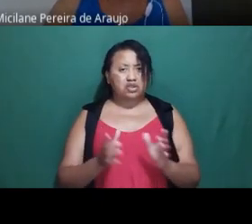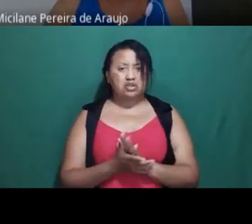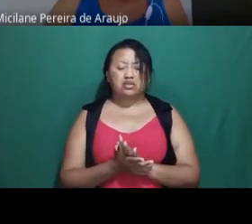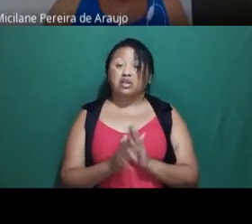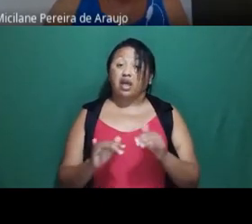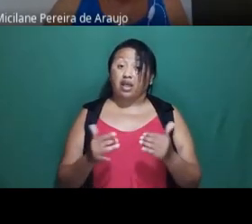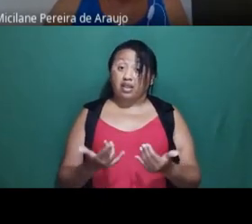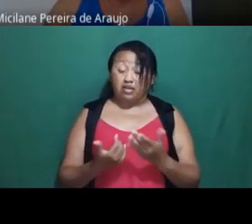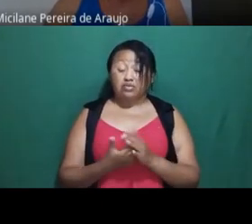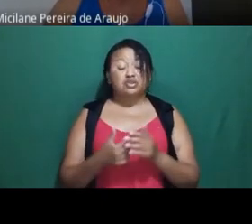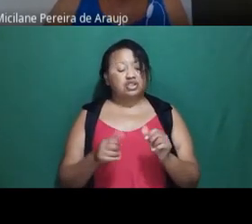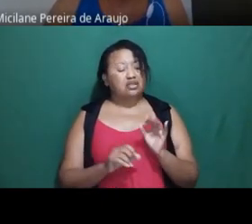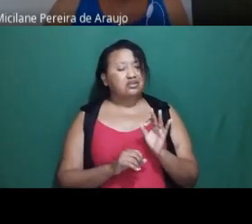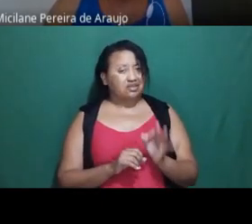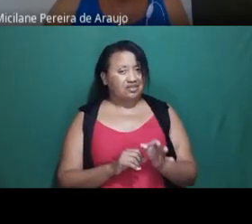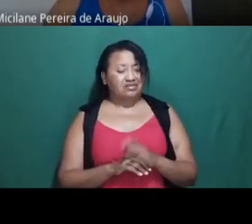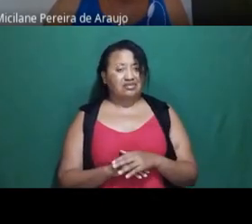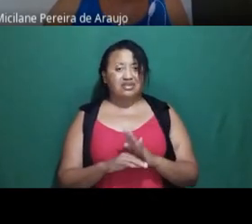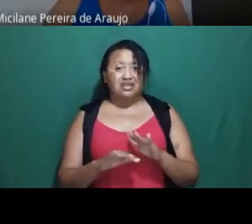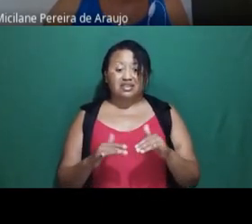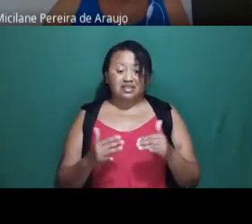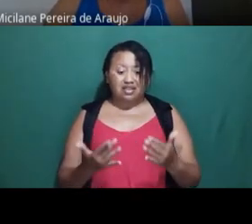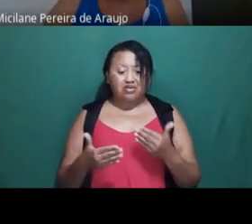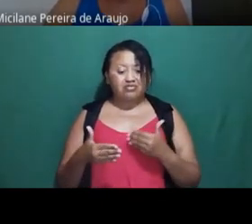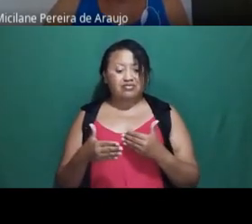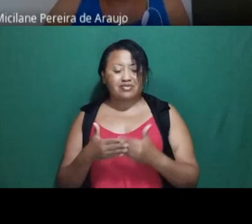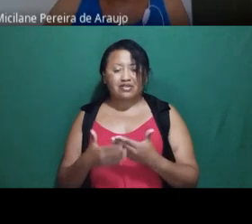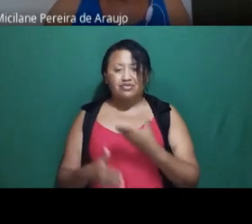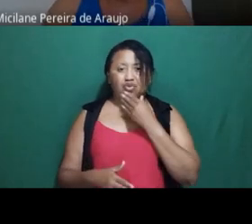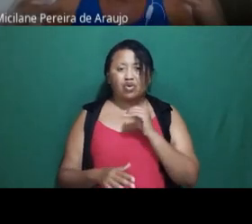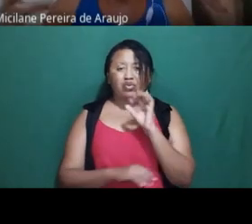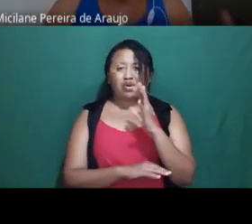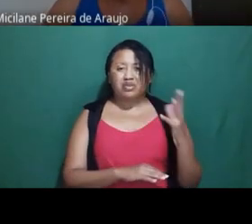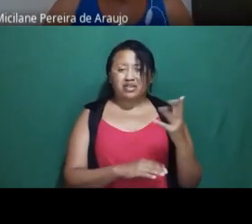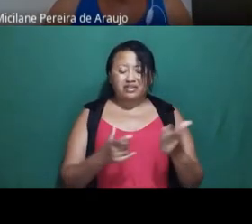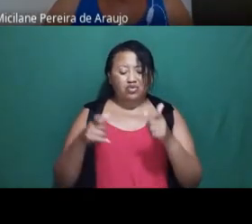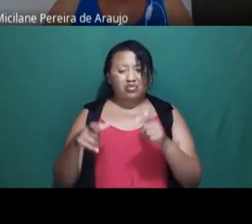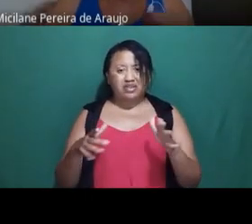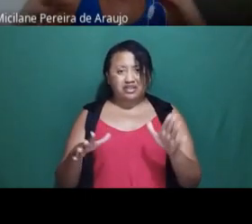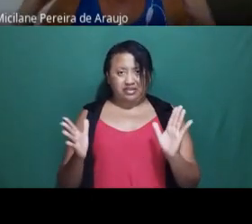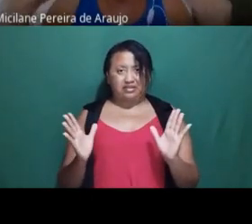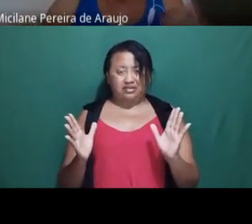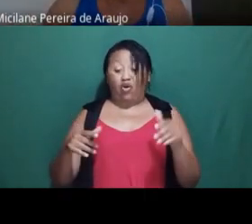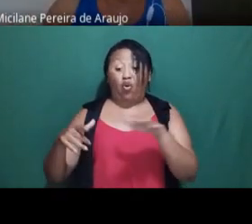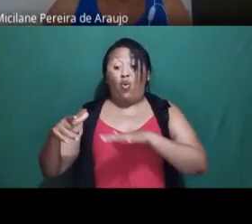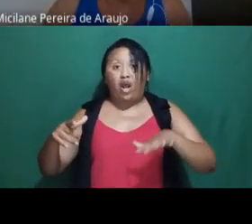né então Isso está muito certo o impacto do homem com o ambiente sim naquele ambiente